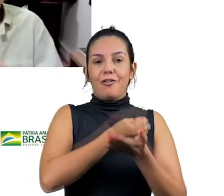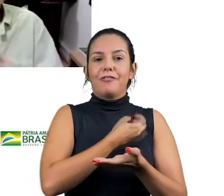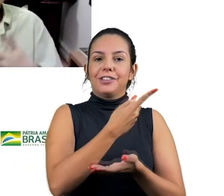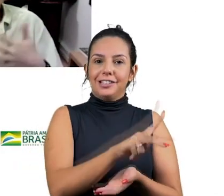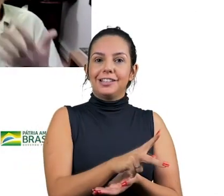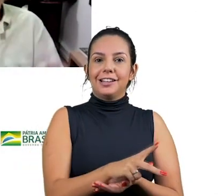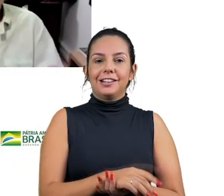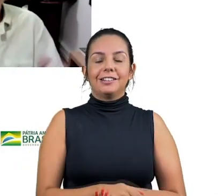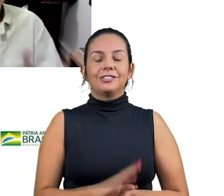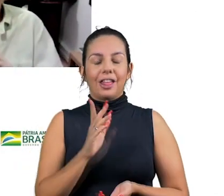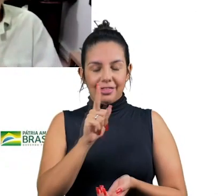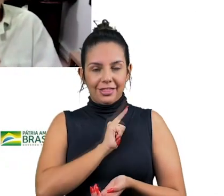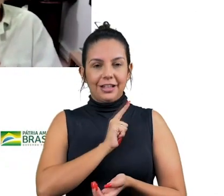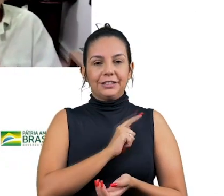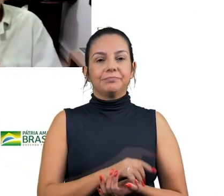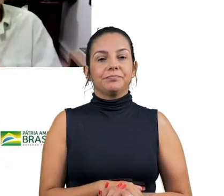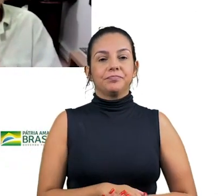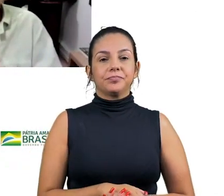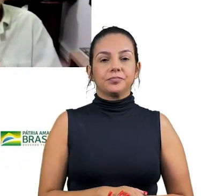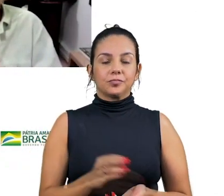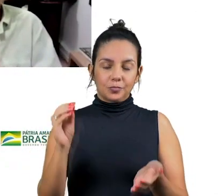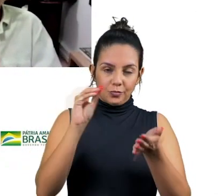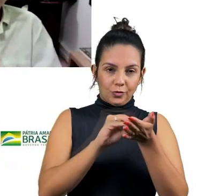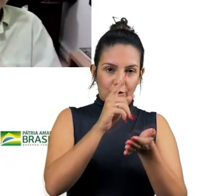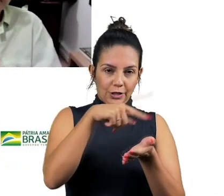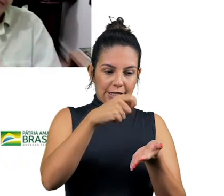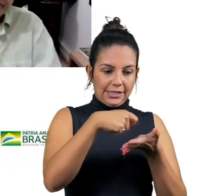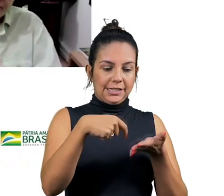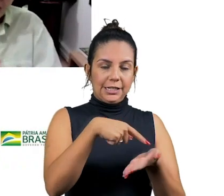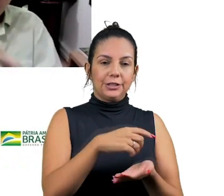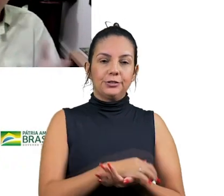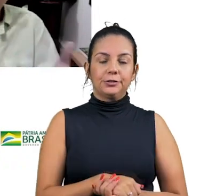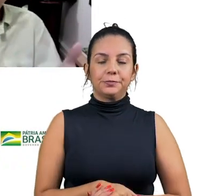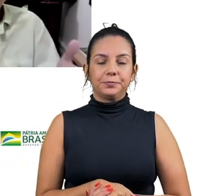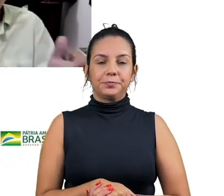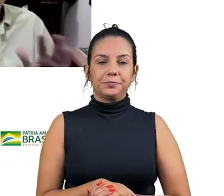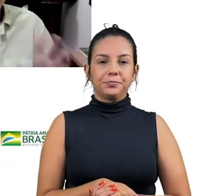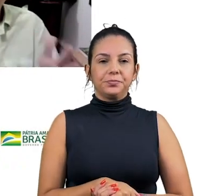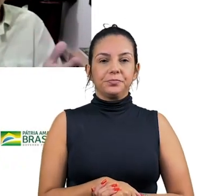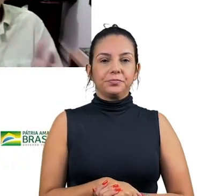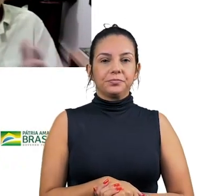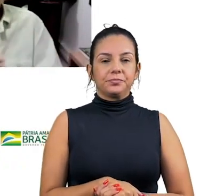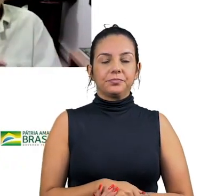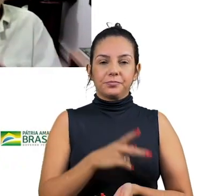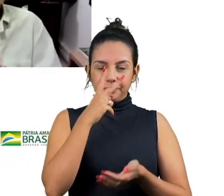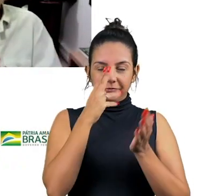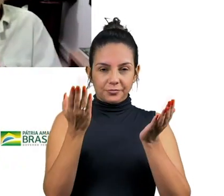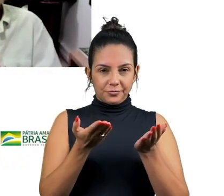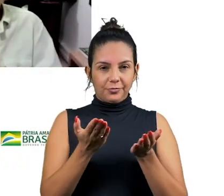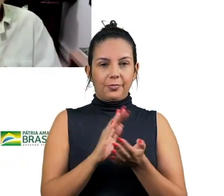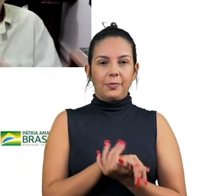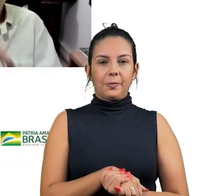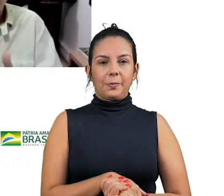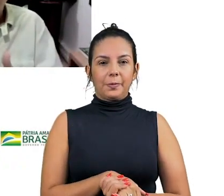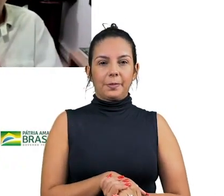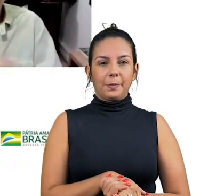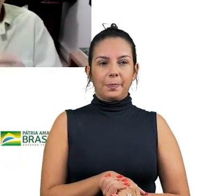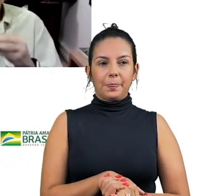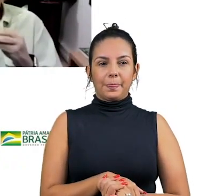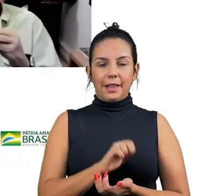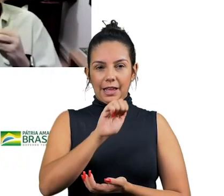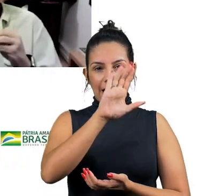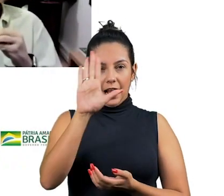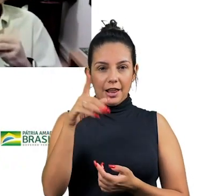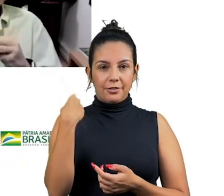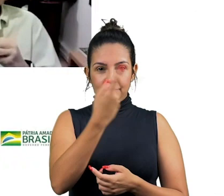já tinha esse efeito que eu coloquei como pós-scriptum, né? E acho que agora está ficando